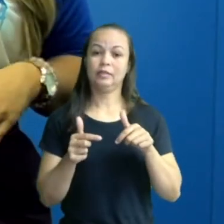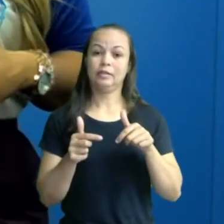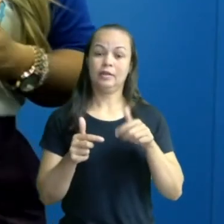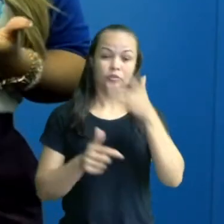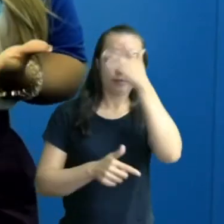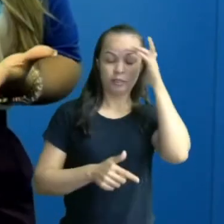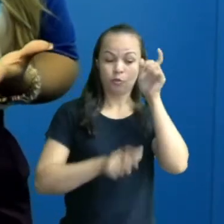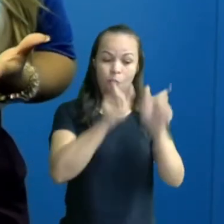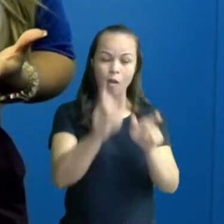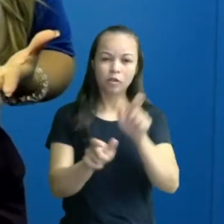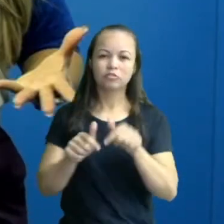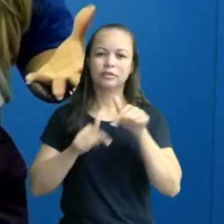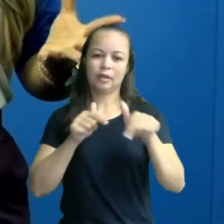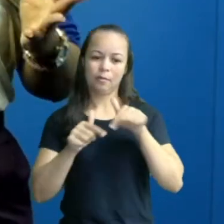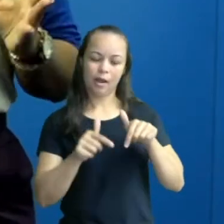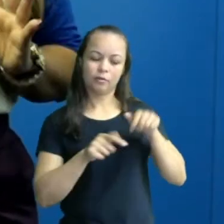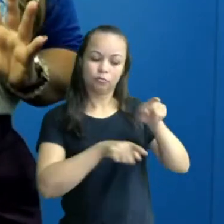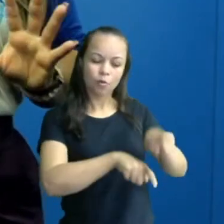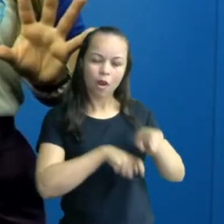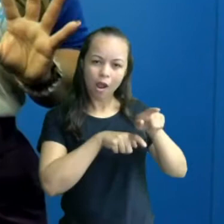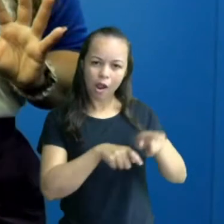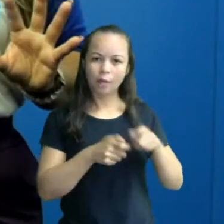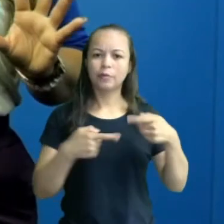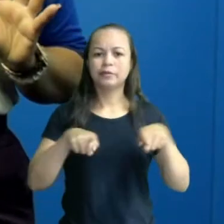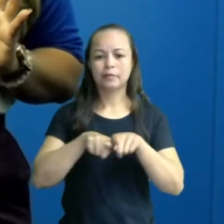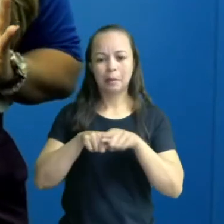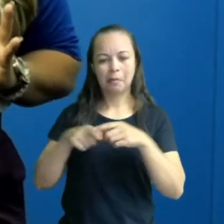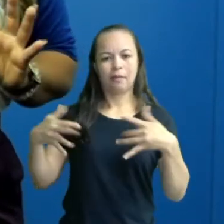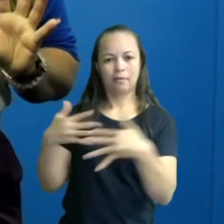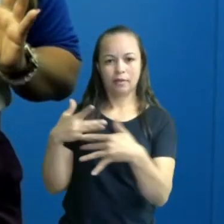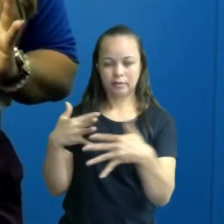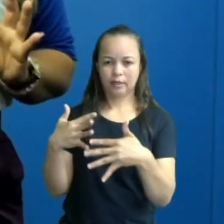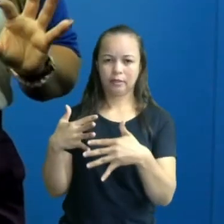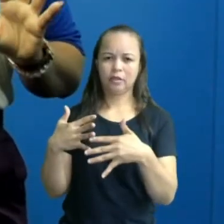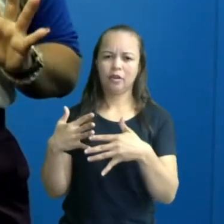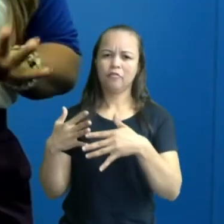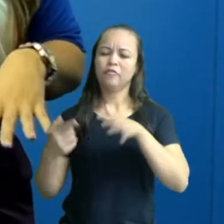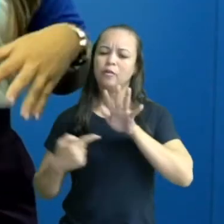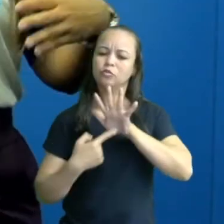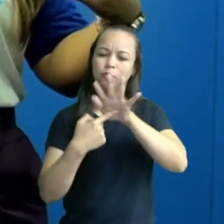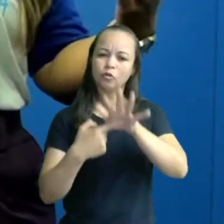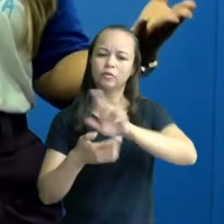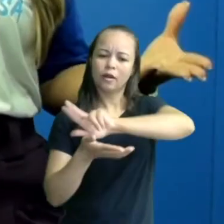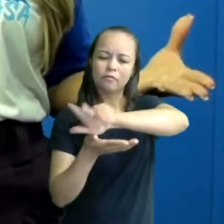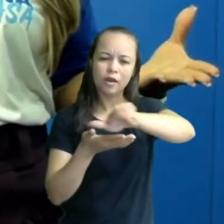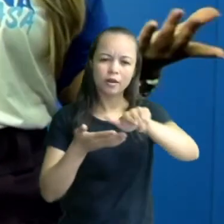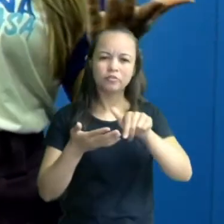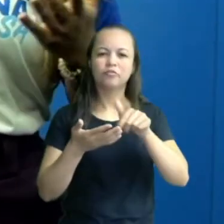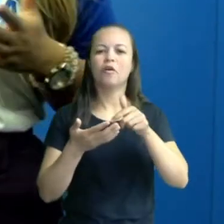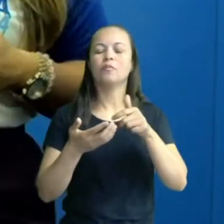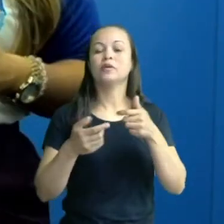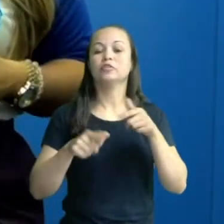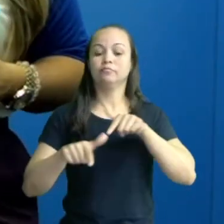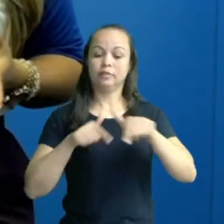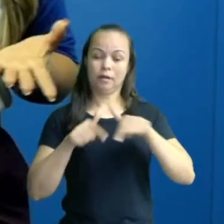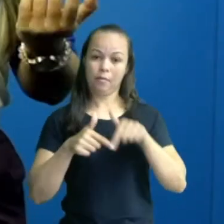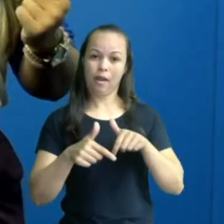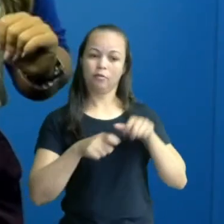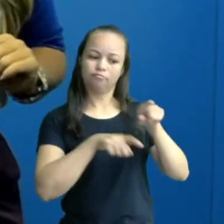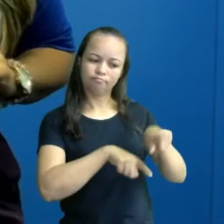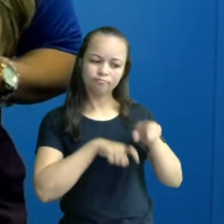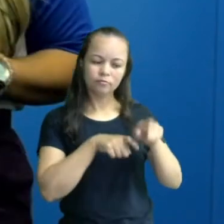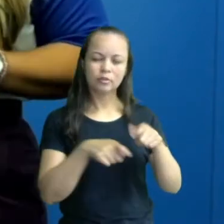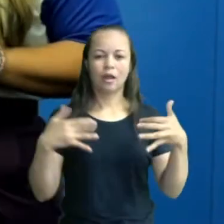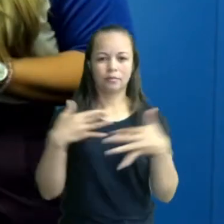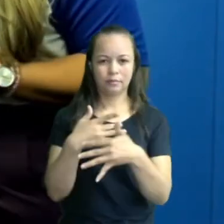campo e da cidade. Vamos identificar as diferentes formas de trabalhar no campo e na cidade.